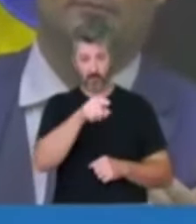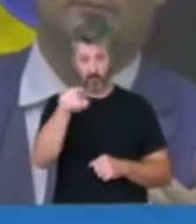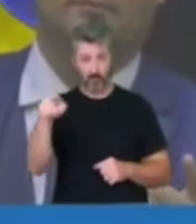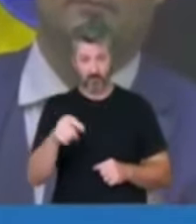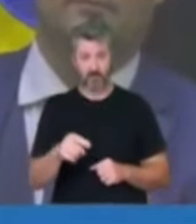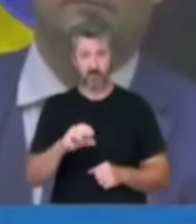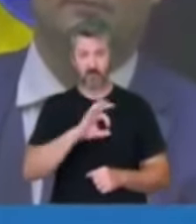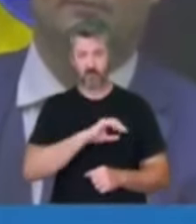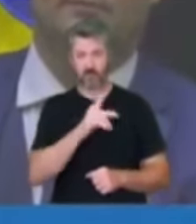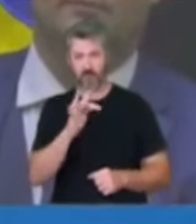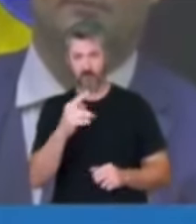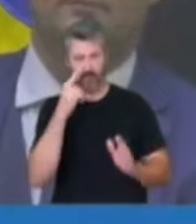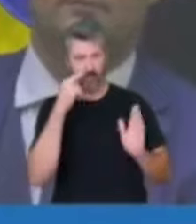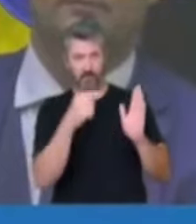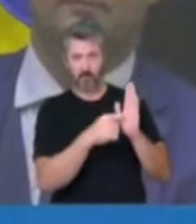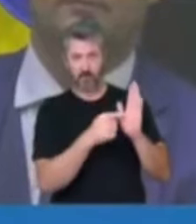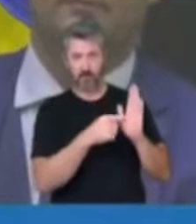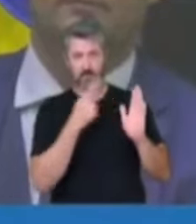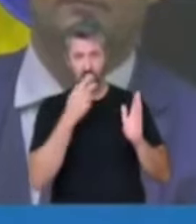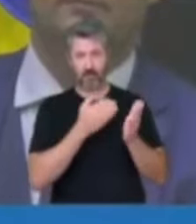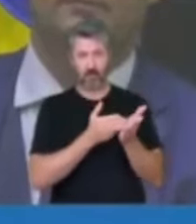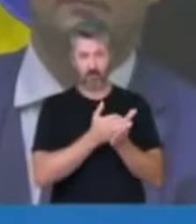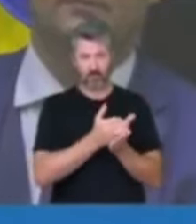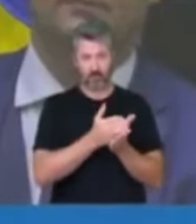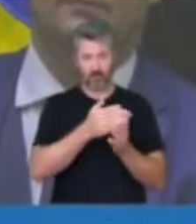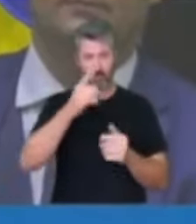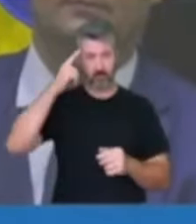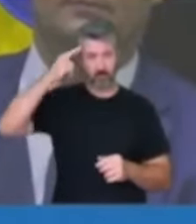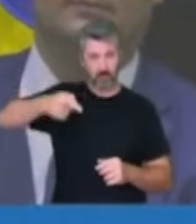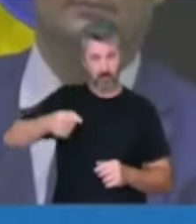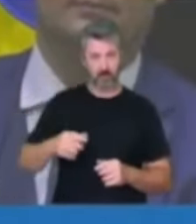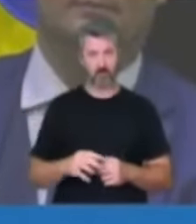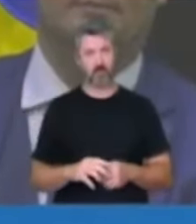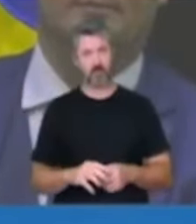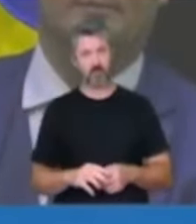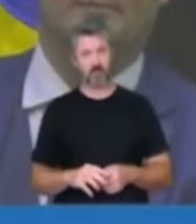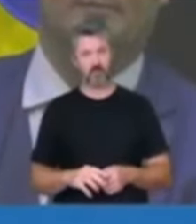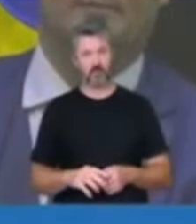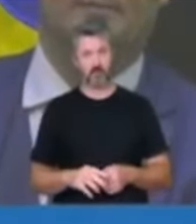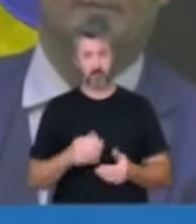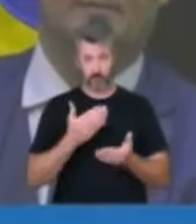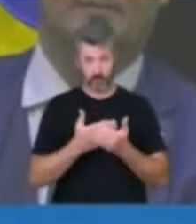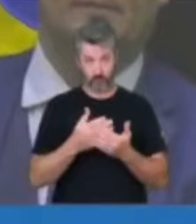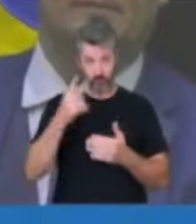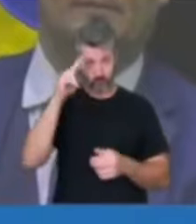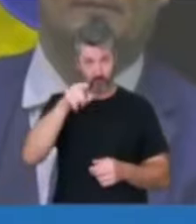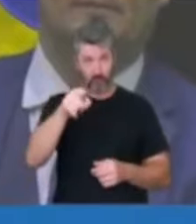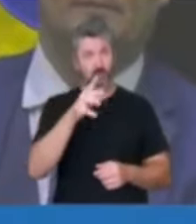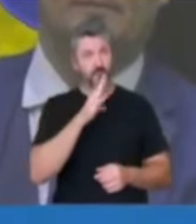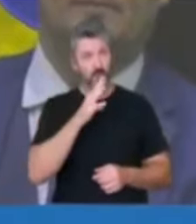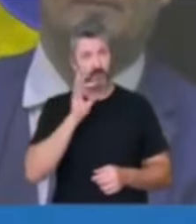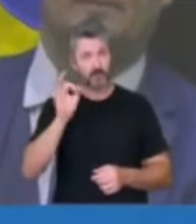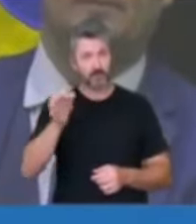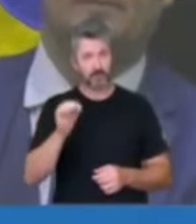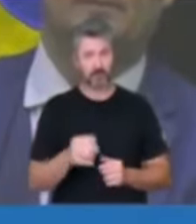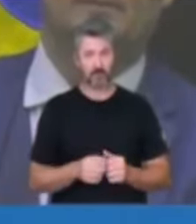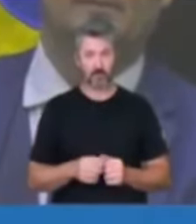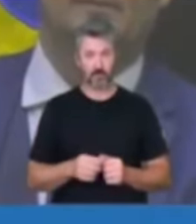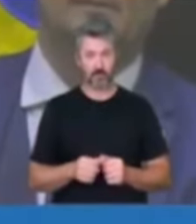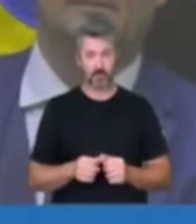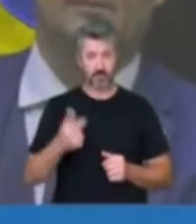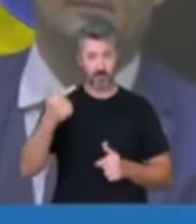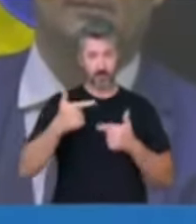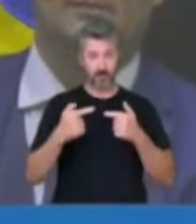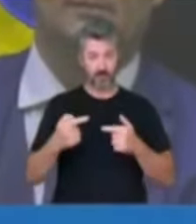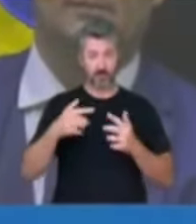federais dizerem que estavam cumprindo ordens quem estuda história sabe quando teve depois da segunda guerra